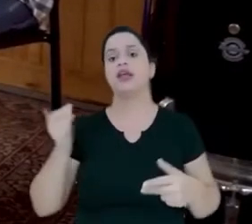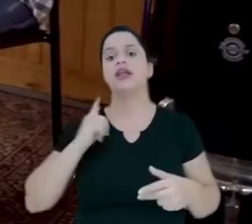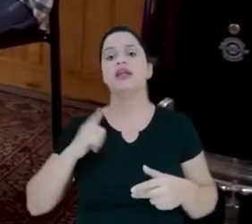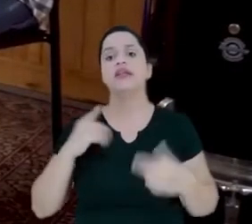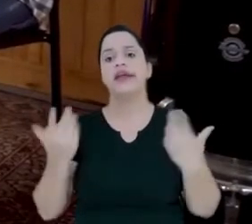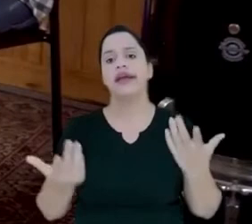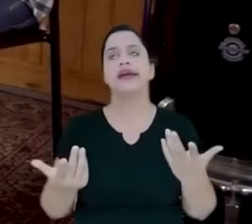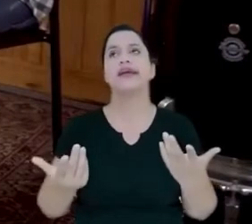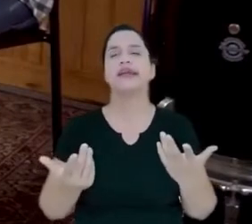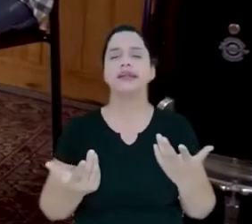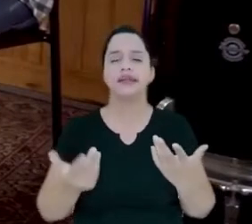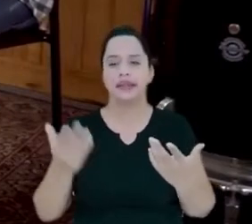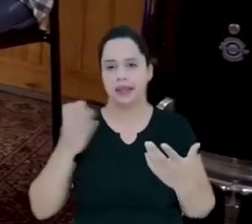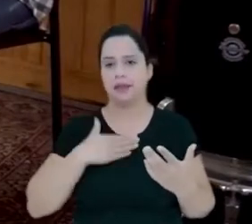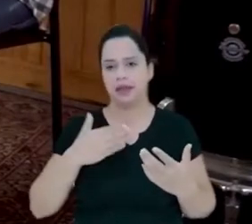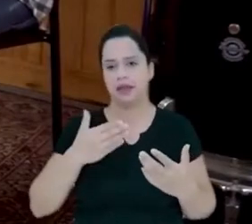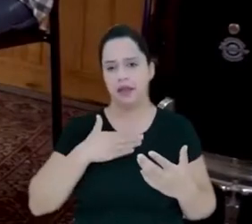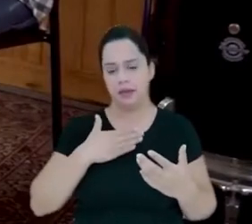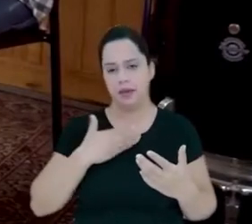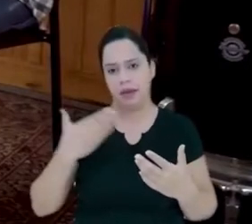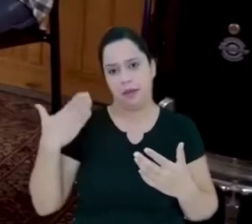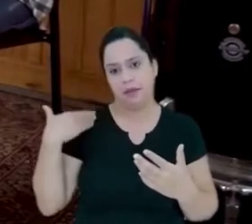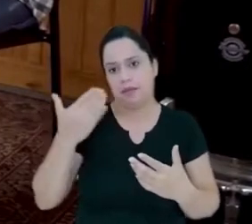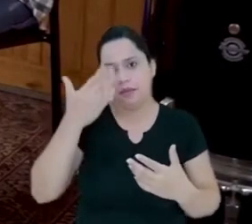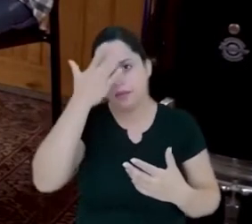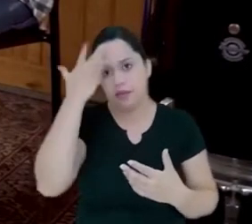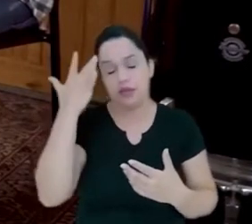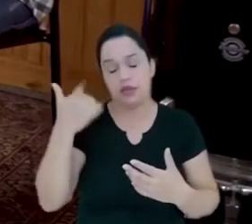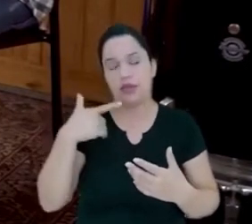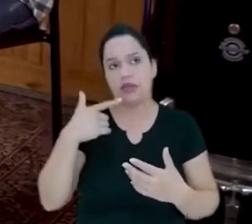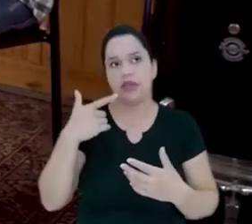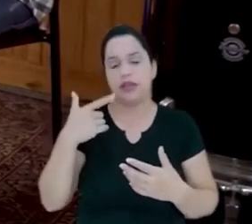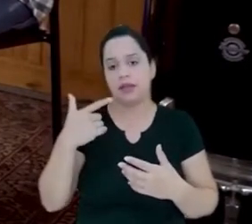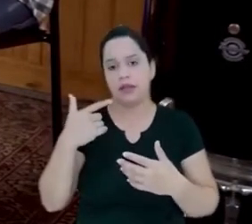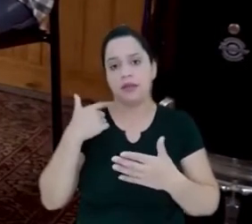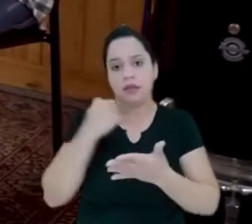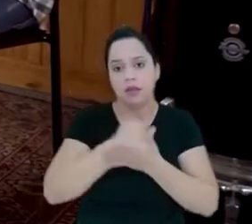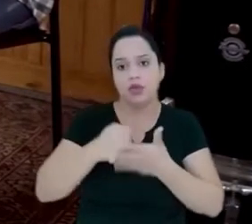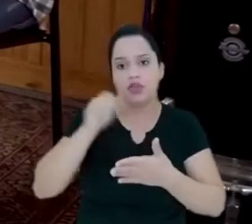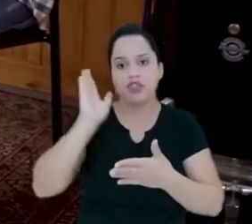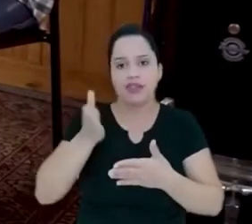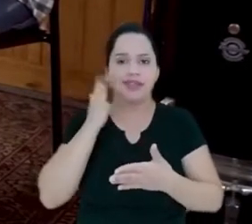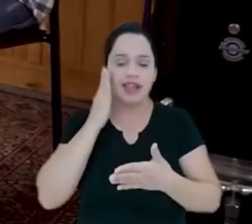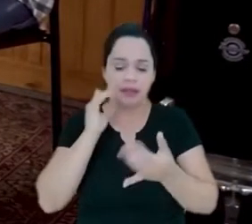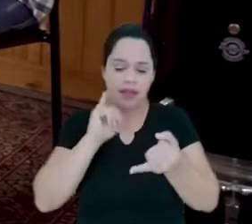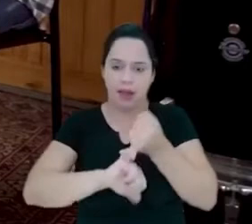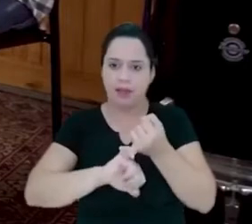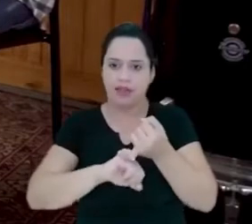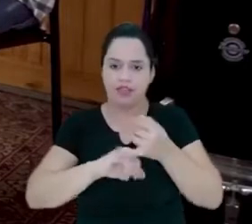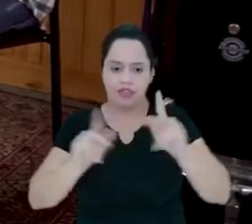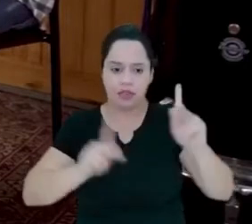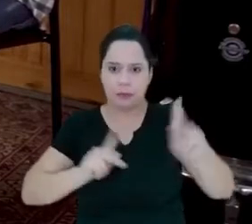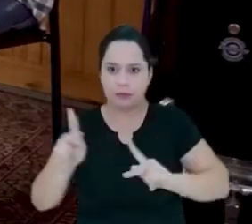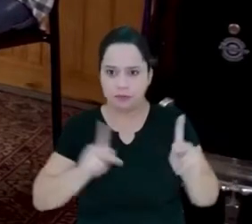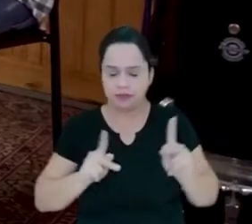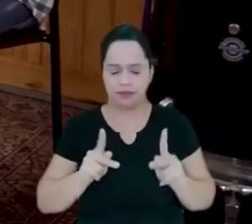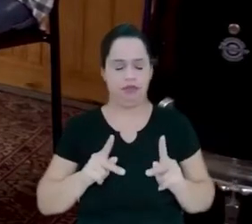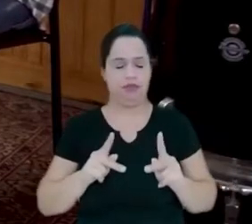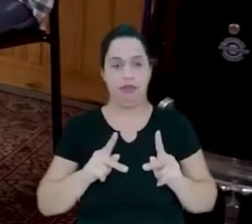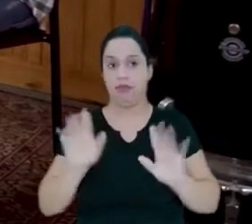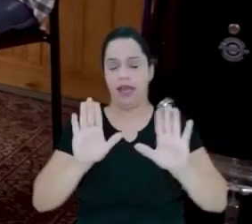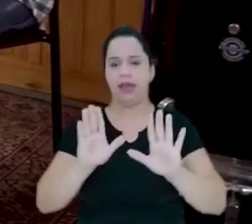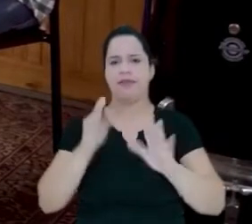de um que a minha cliente é amante do primo dela já há muito tempo. Peraí, parece coisa do Enem. A